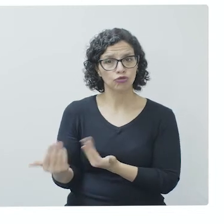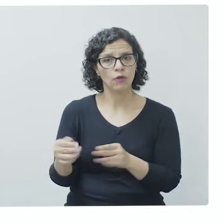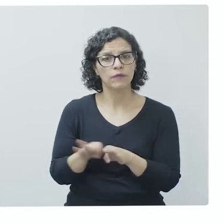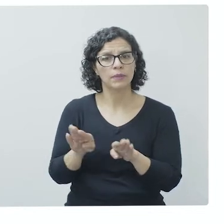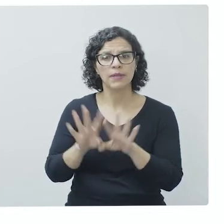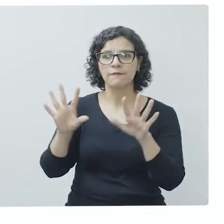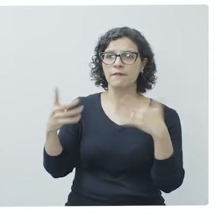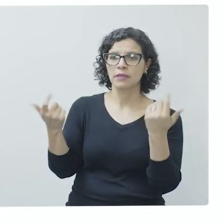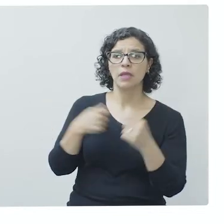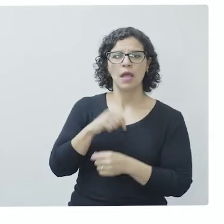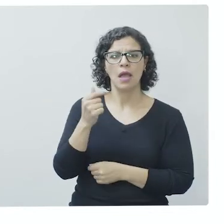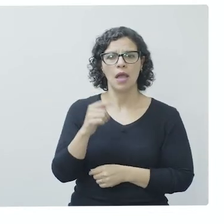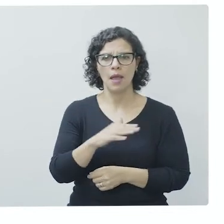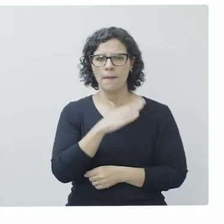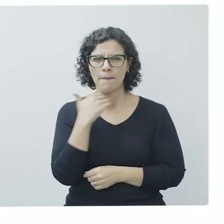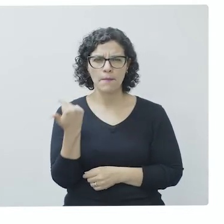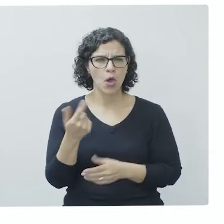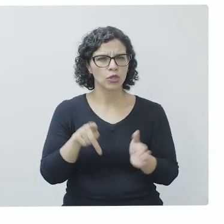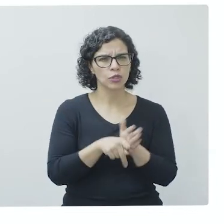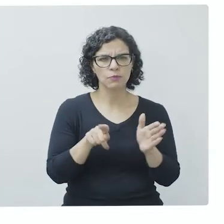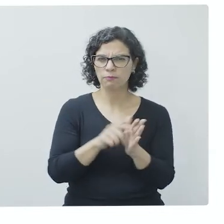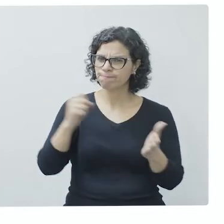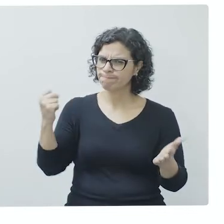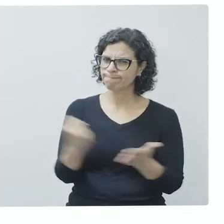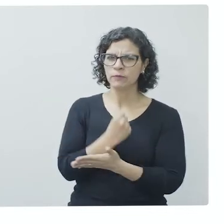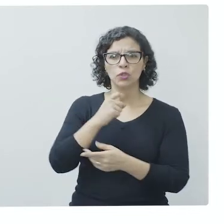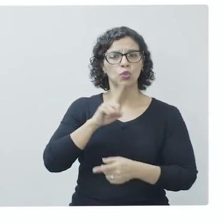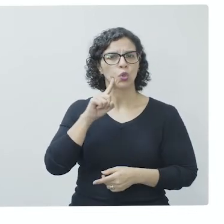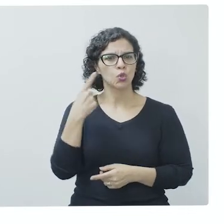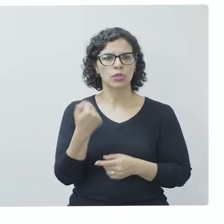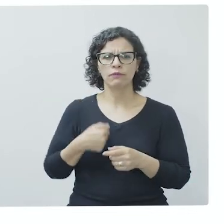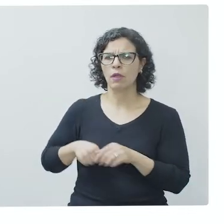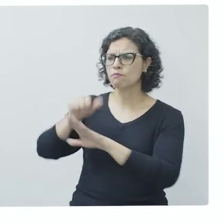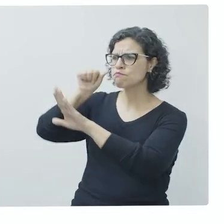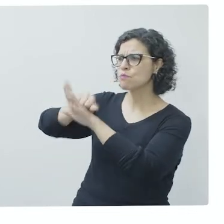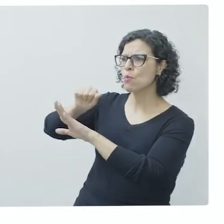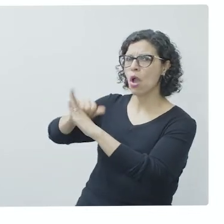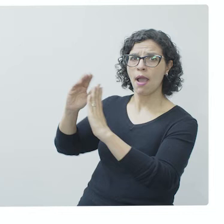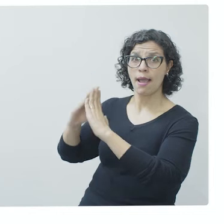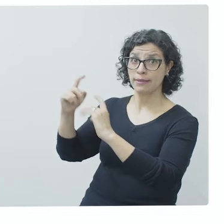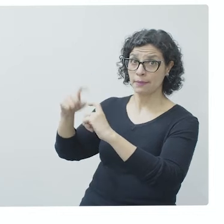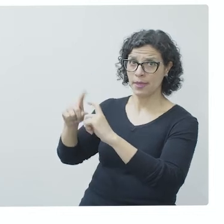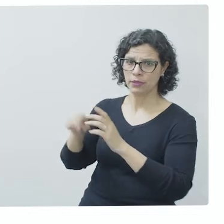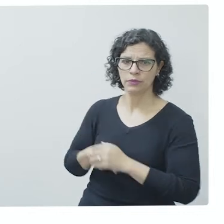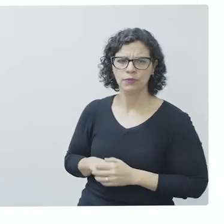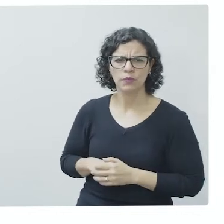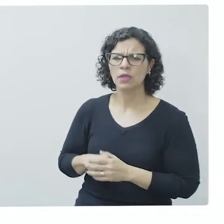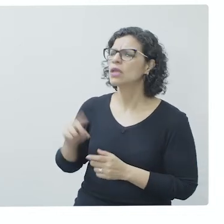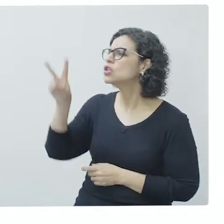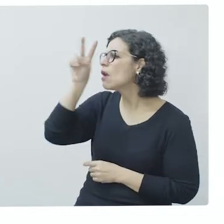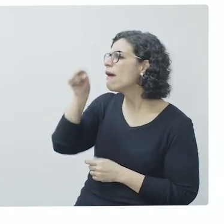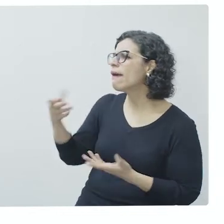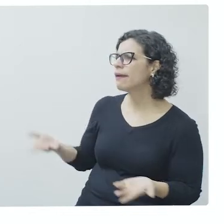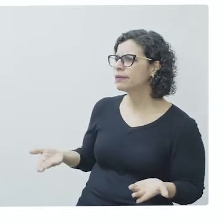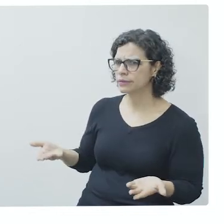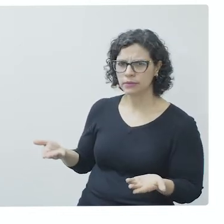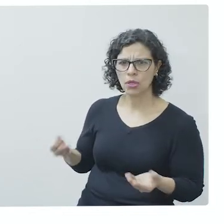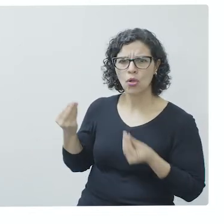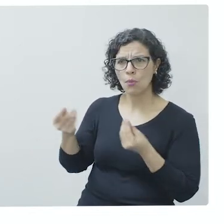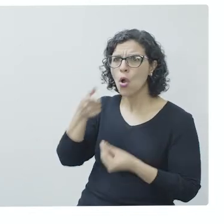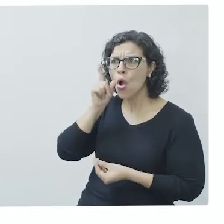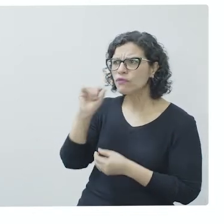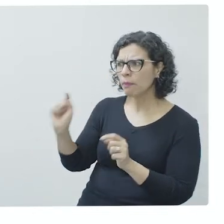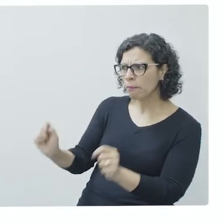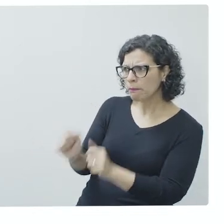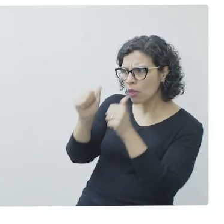e festejou. A morte foi embora contrariada e no dia seguinte apareceu na casa do médico. Que história é essa?